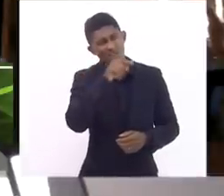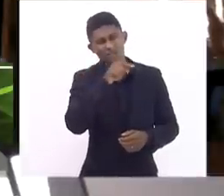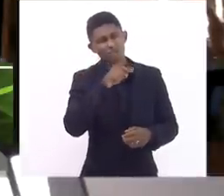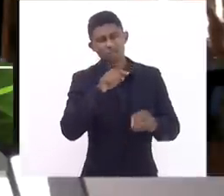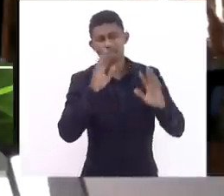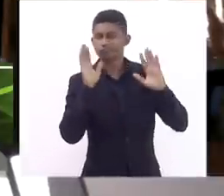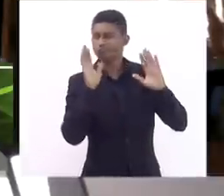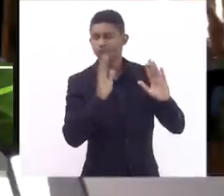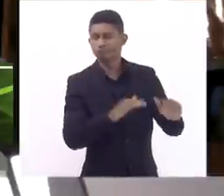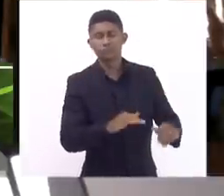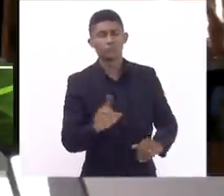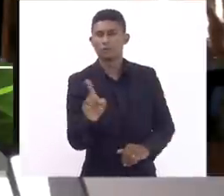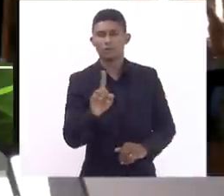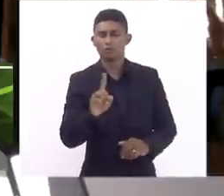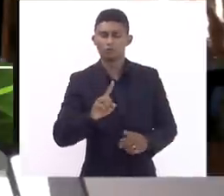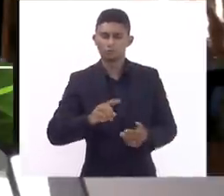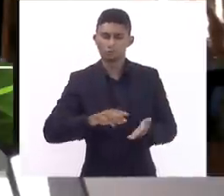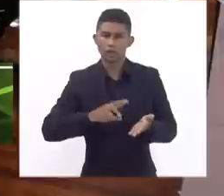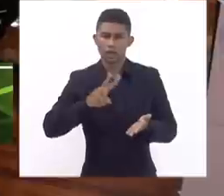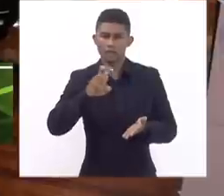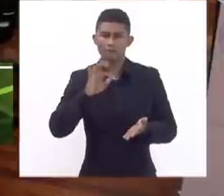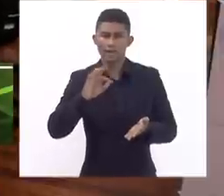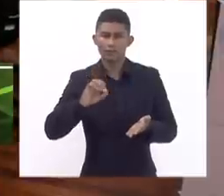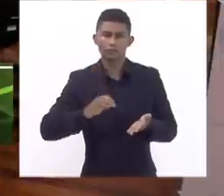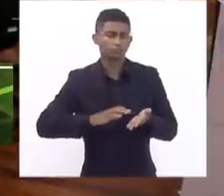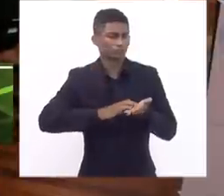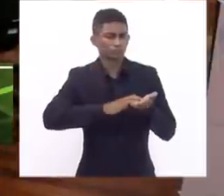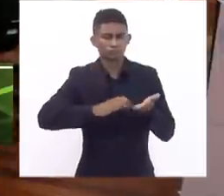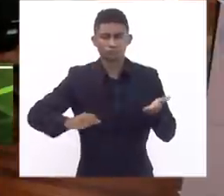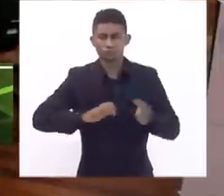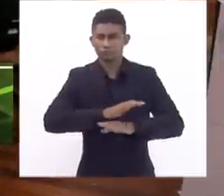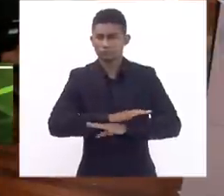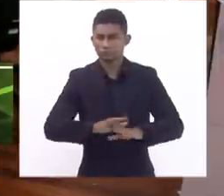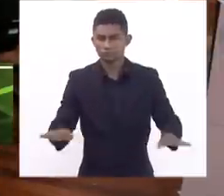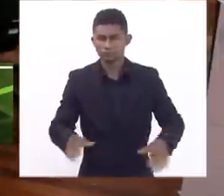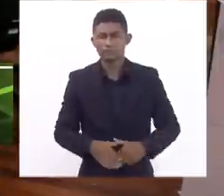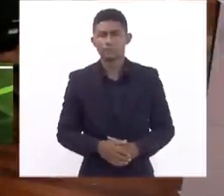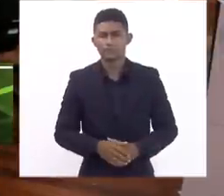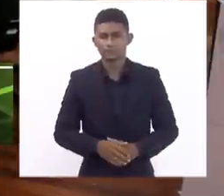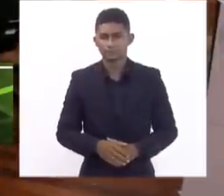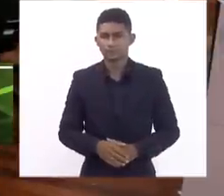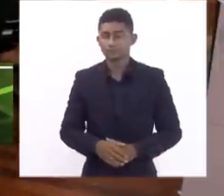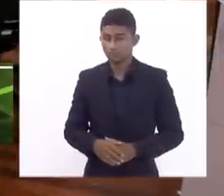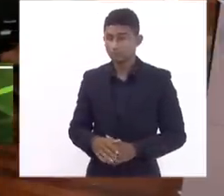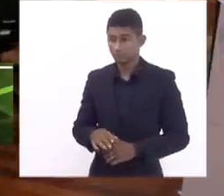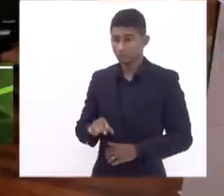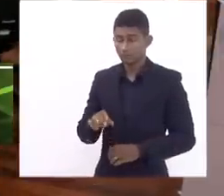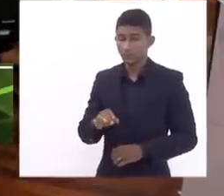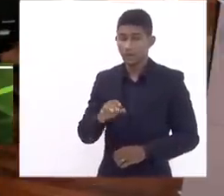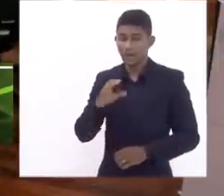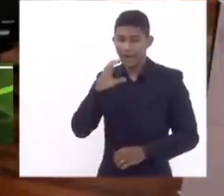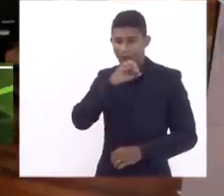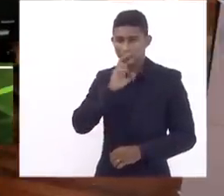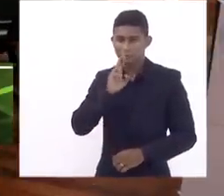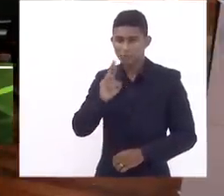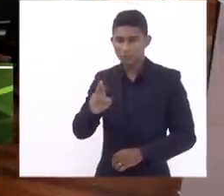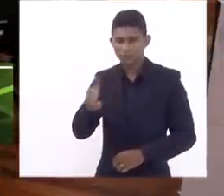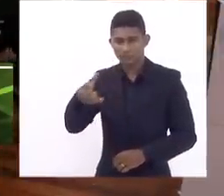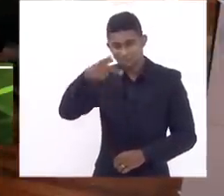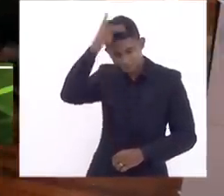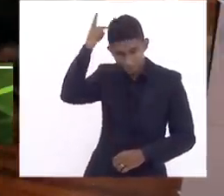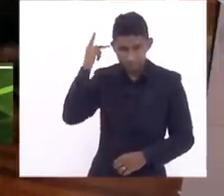de a gente derrubar esse veto. Senhor presidente, eu queria só responder ao deputado Luiz Paulo rapidamente. Primeiro,